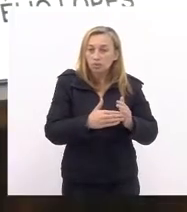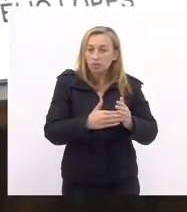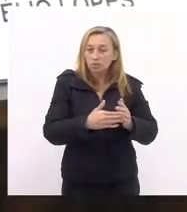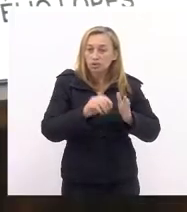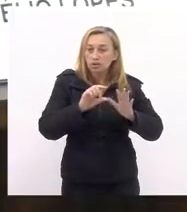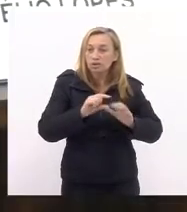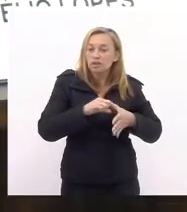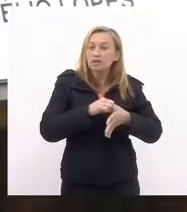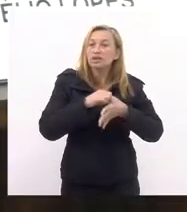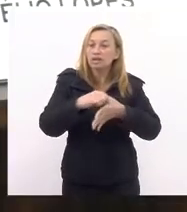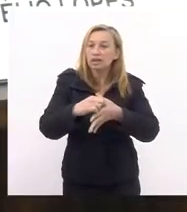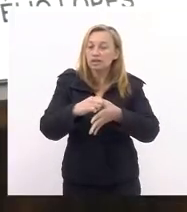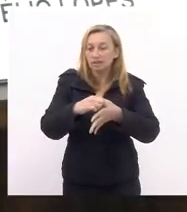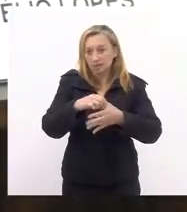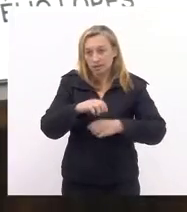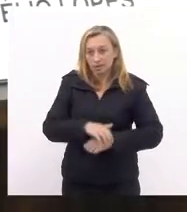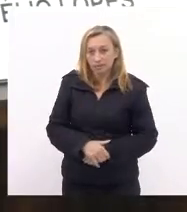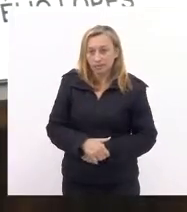e personalidades.